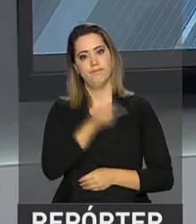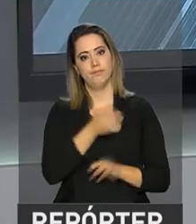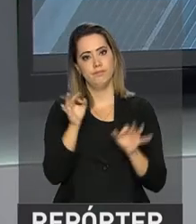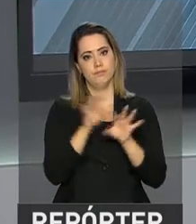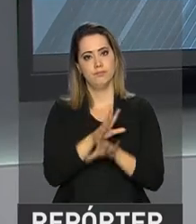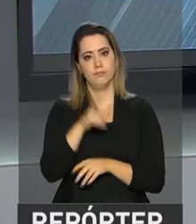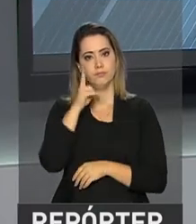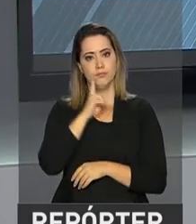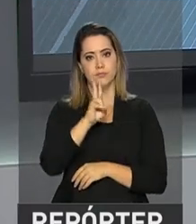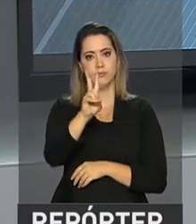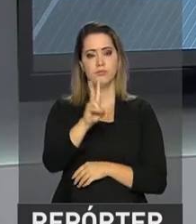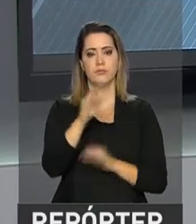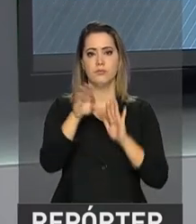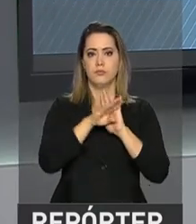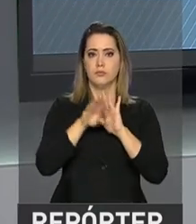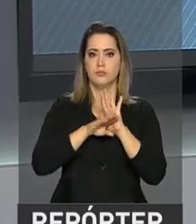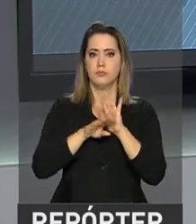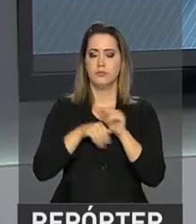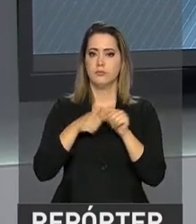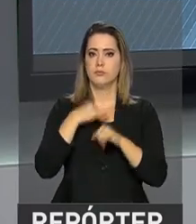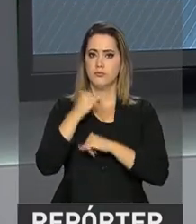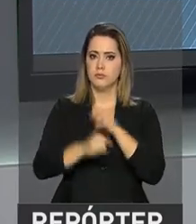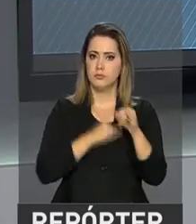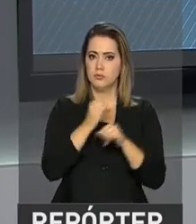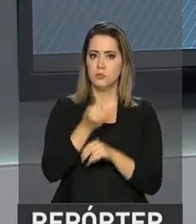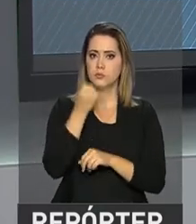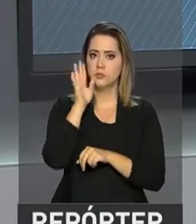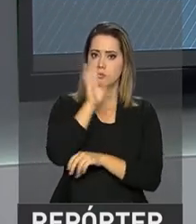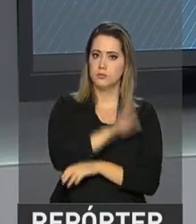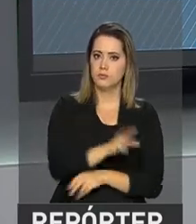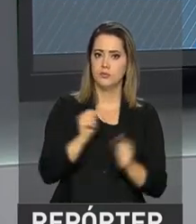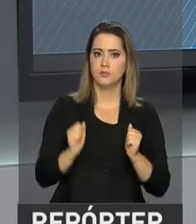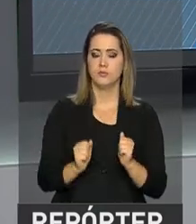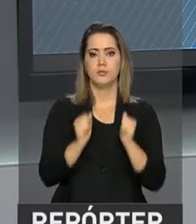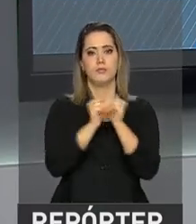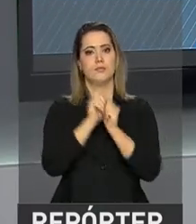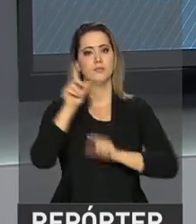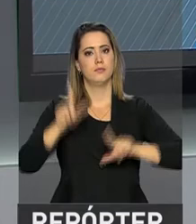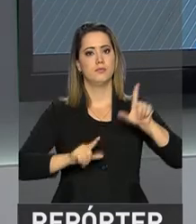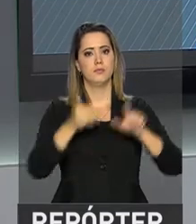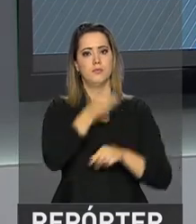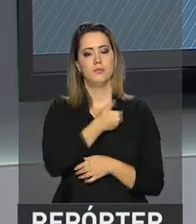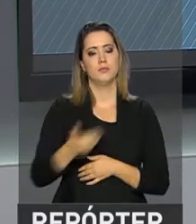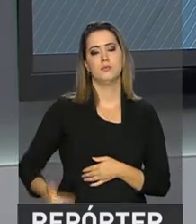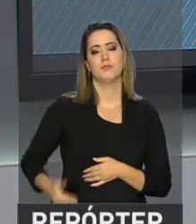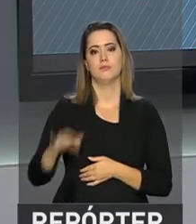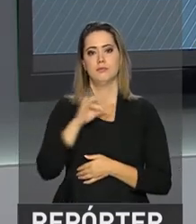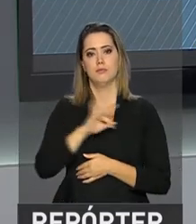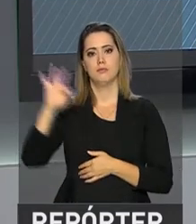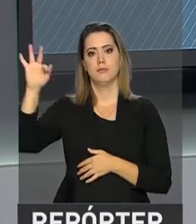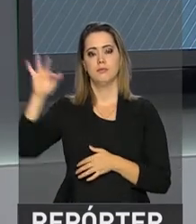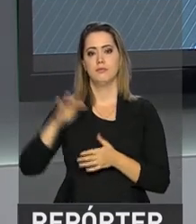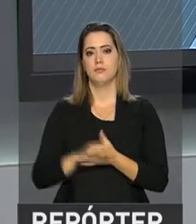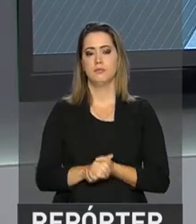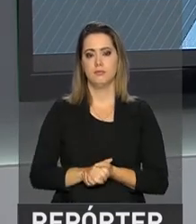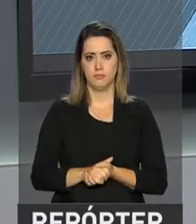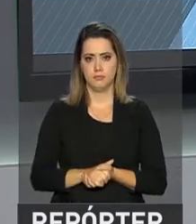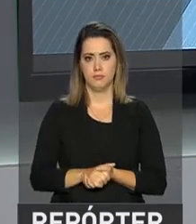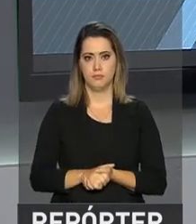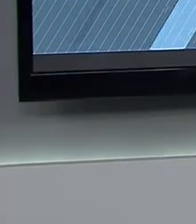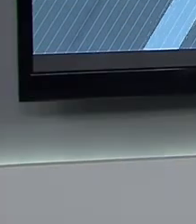por aqui acompanhe nossa programação também na internet uma boa tarde pra você e continue com a gente na nbr a tv do governo